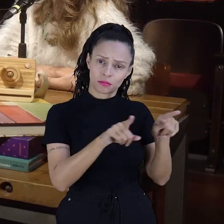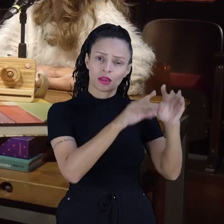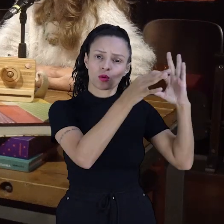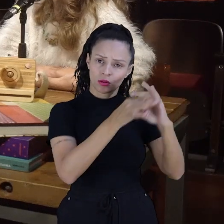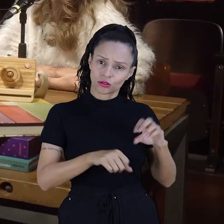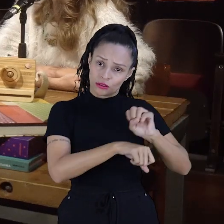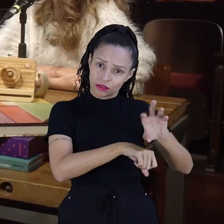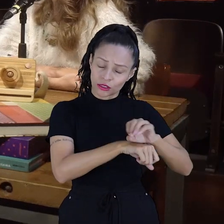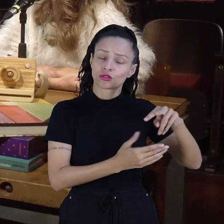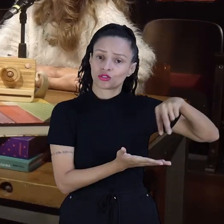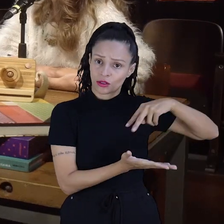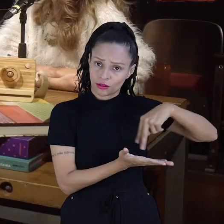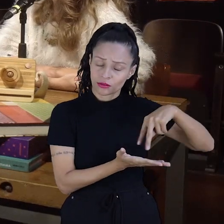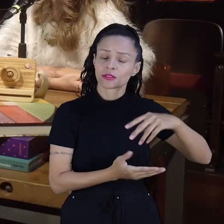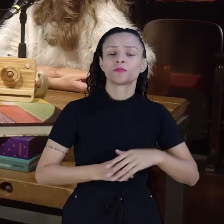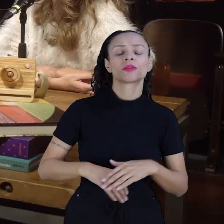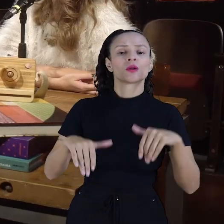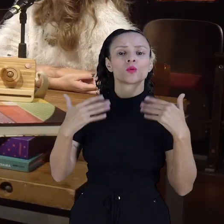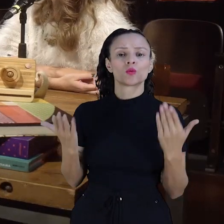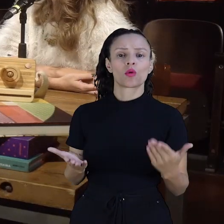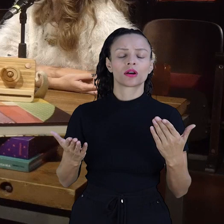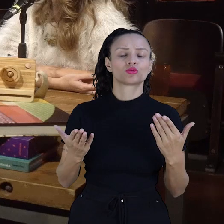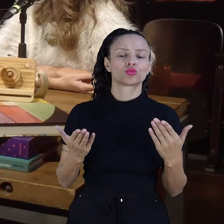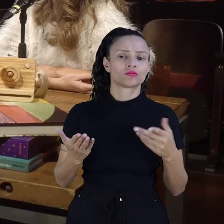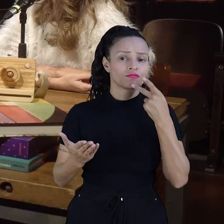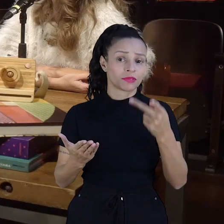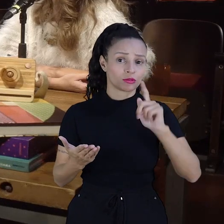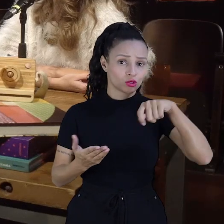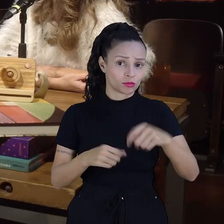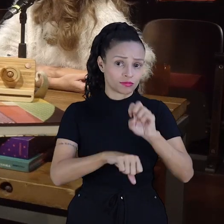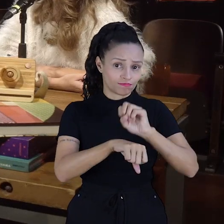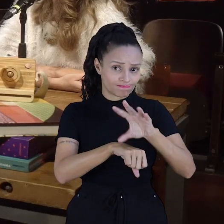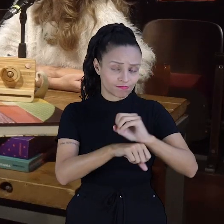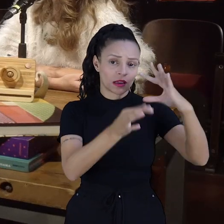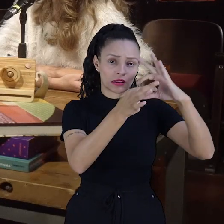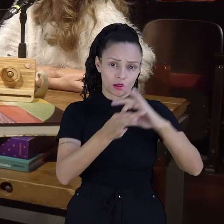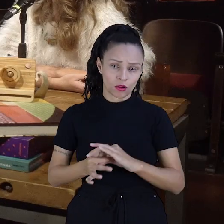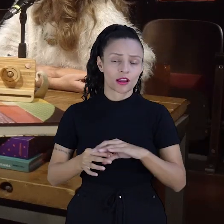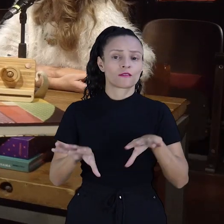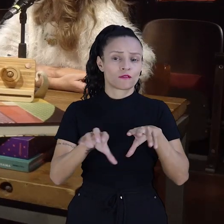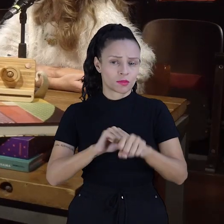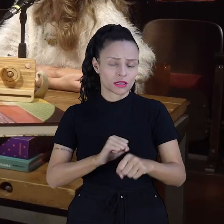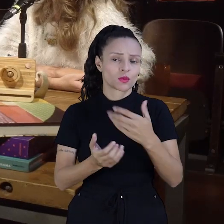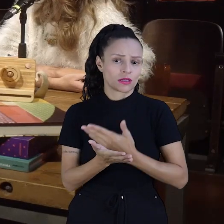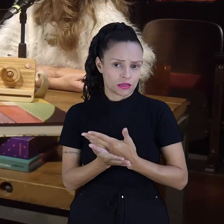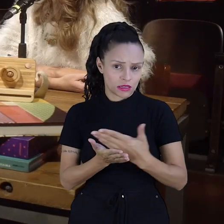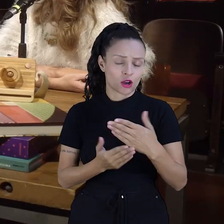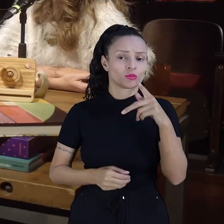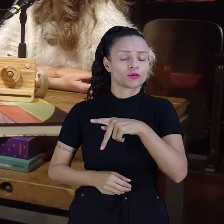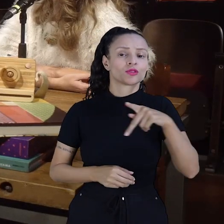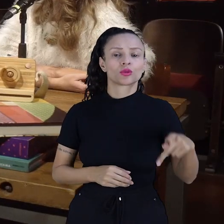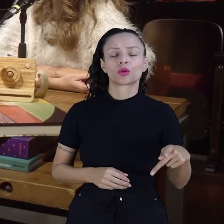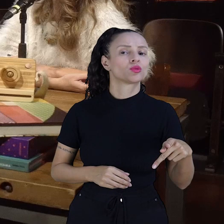também vem de um contexto de licenciatura também, mas em dança. E quando a gente fala de um contexto de licenciatura, já lá naquela